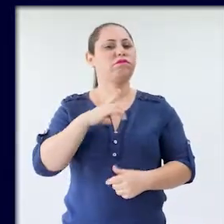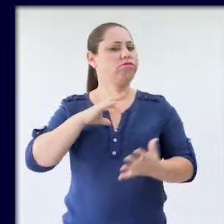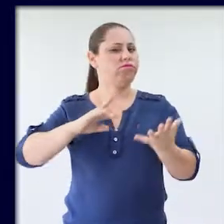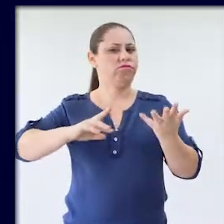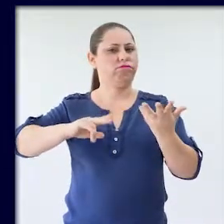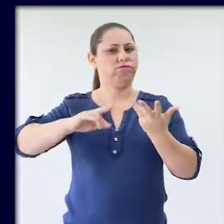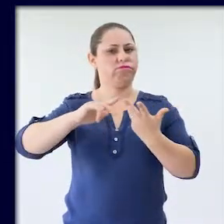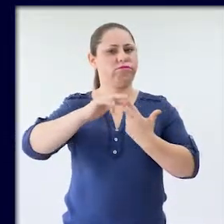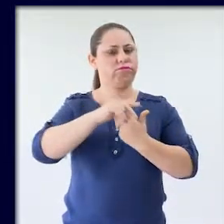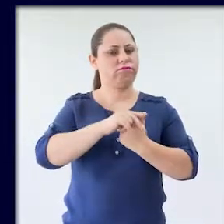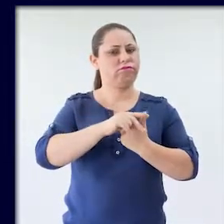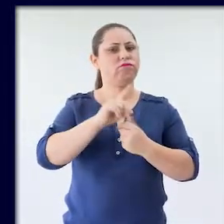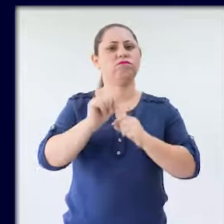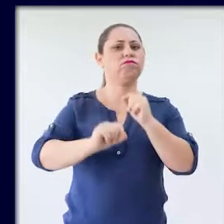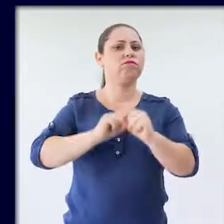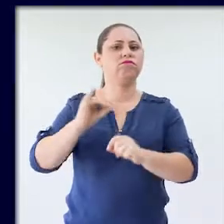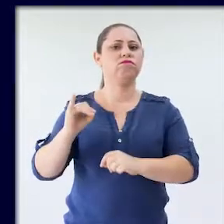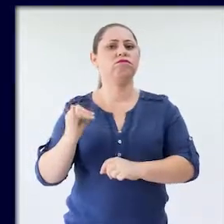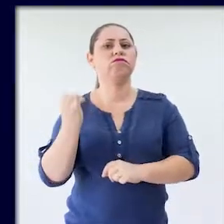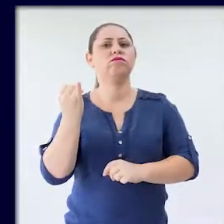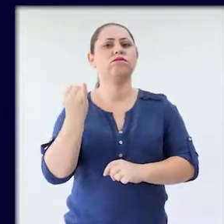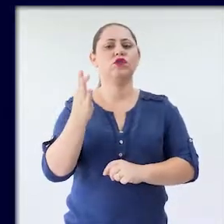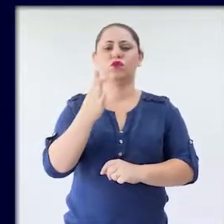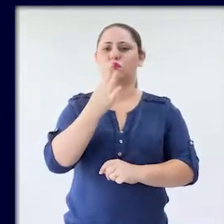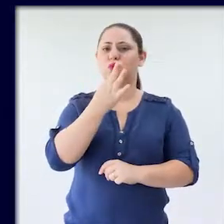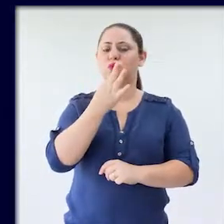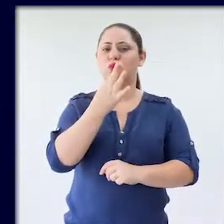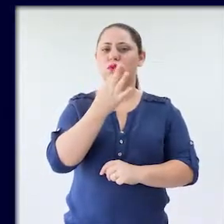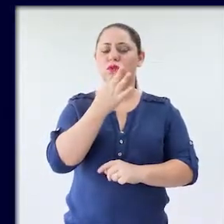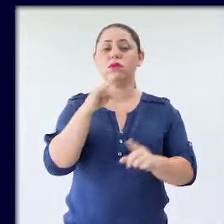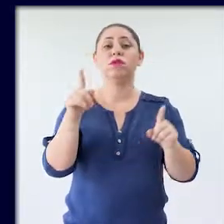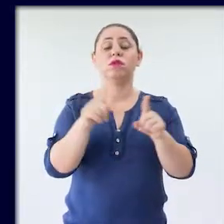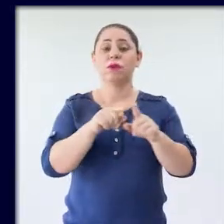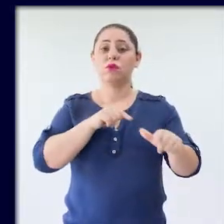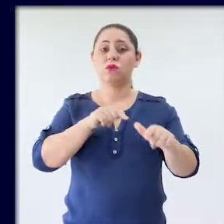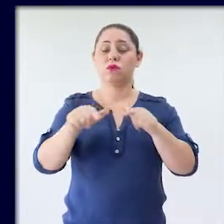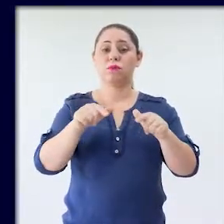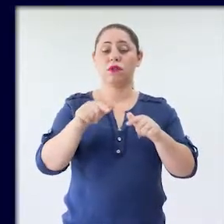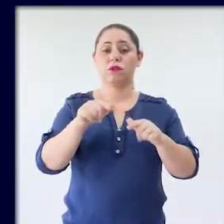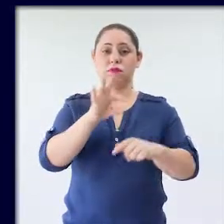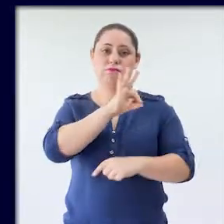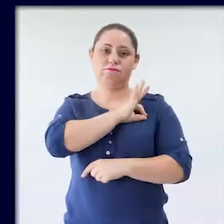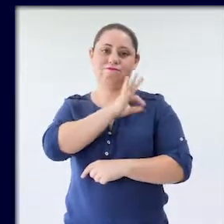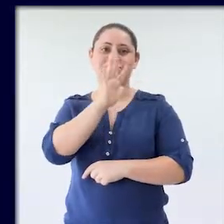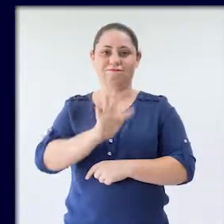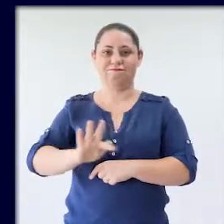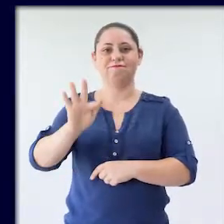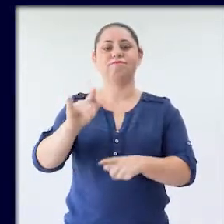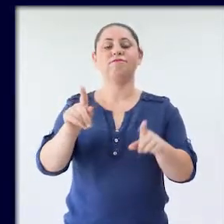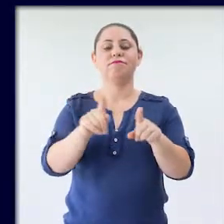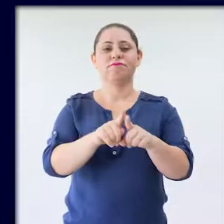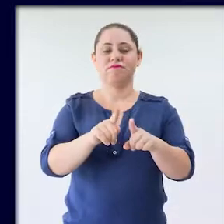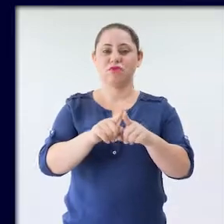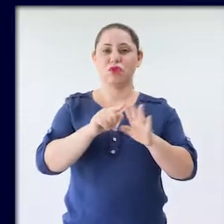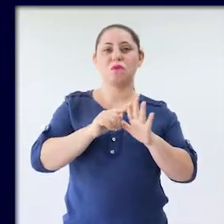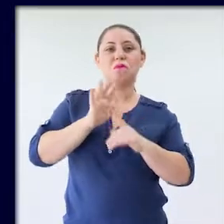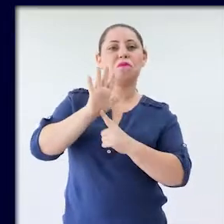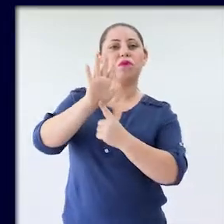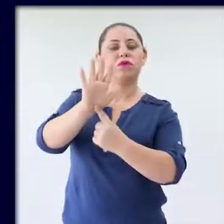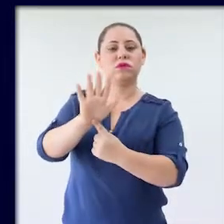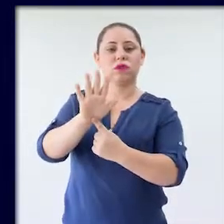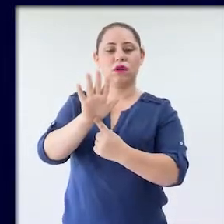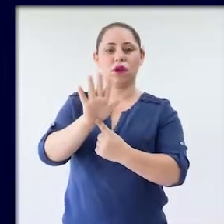série de oportunidades de ter conhecimento, além do que o trabalho da Polícia Federal tem se